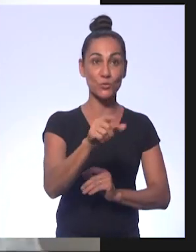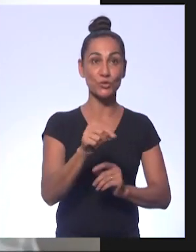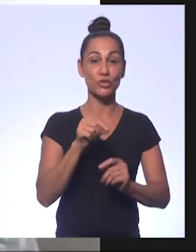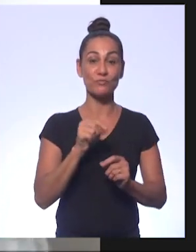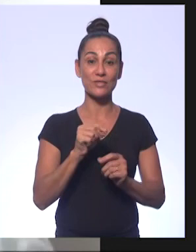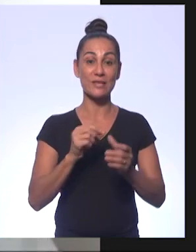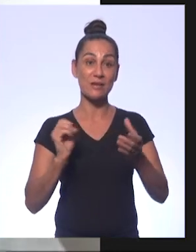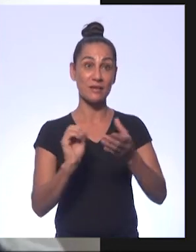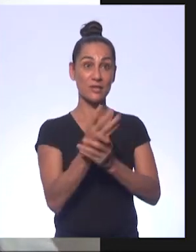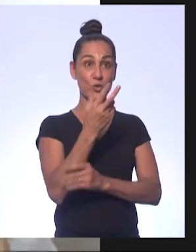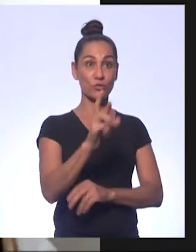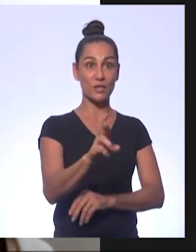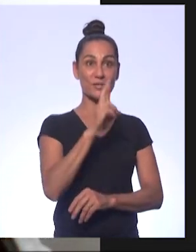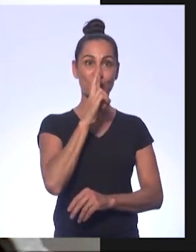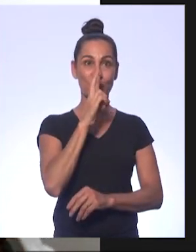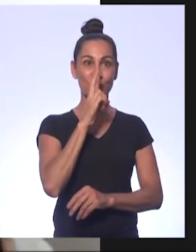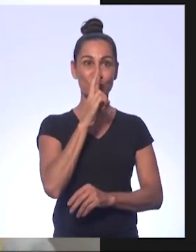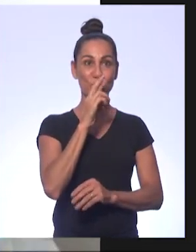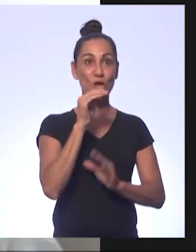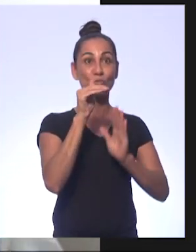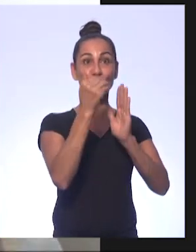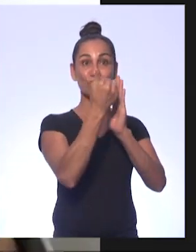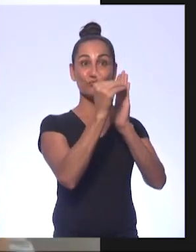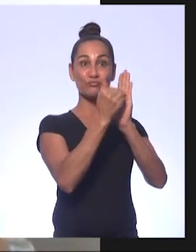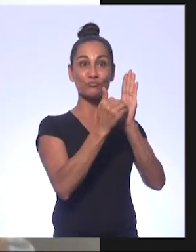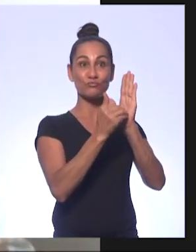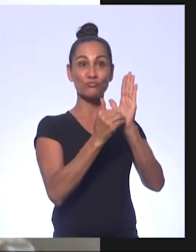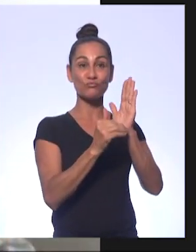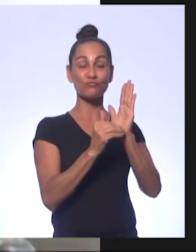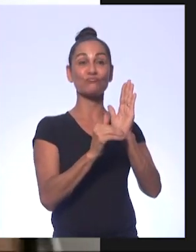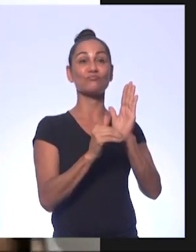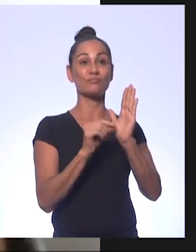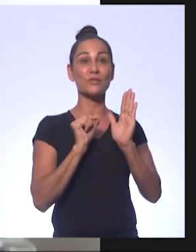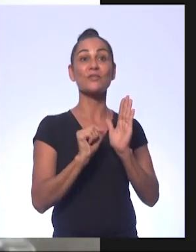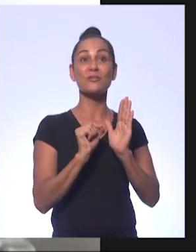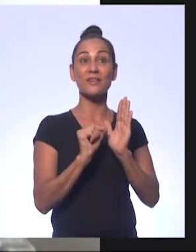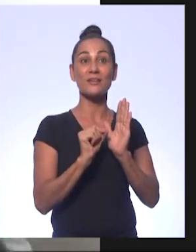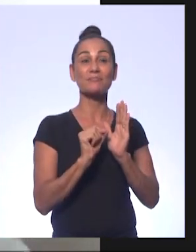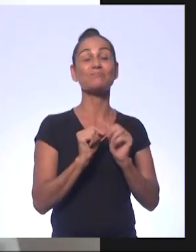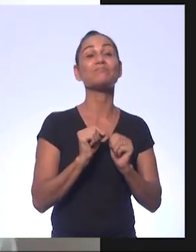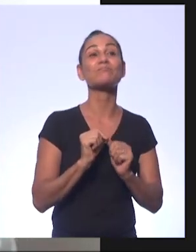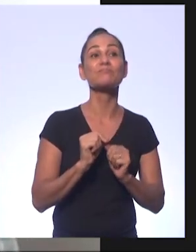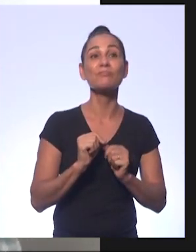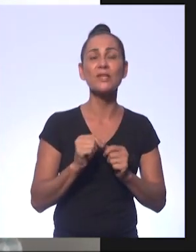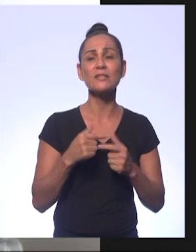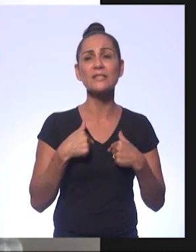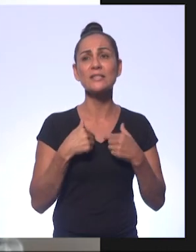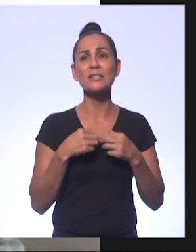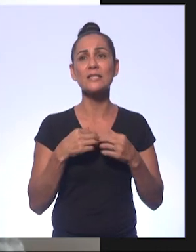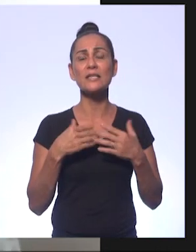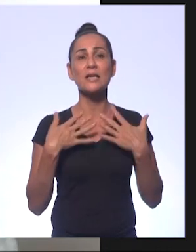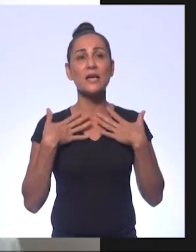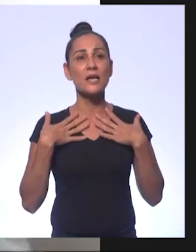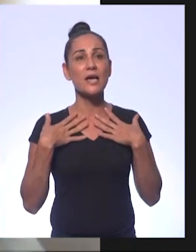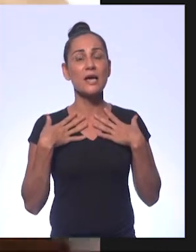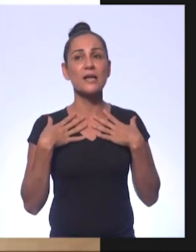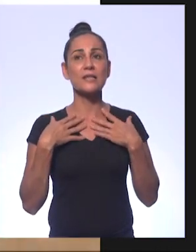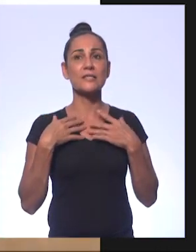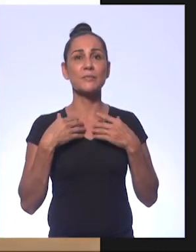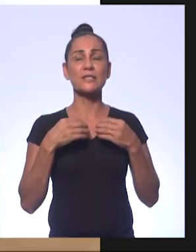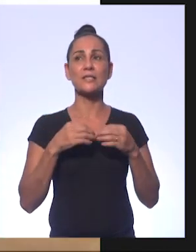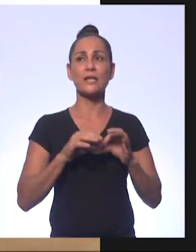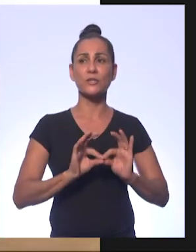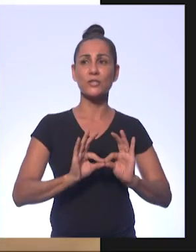suas respostas, o seu gabarito, a sua folha, você vai ter que ter a humildade de olhar o que